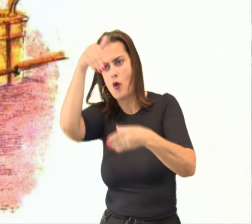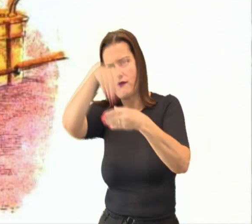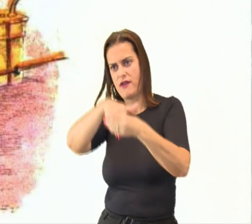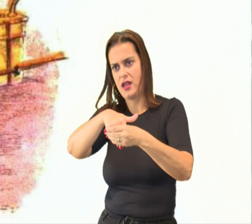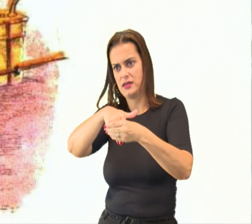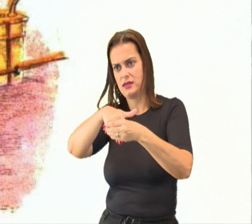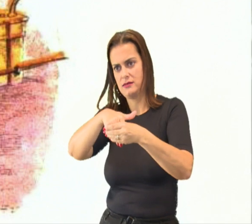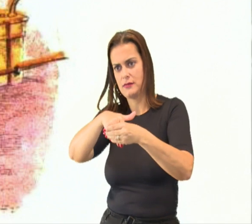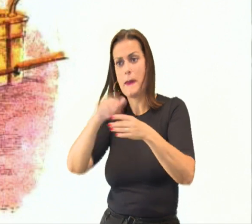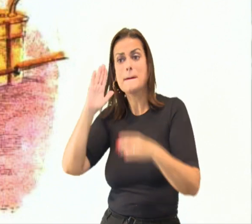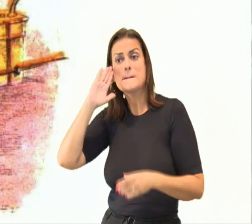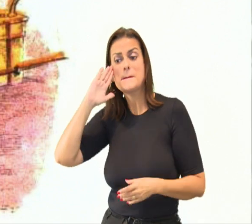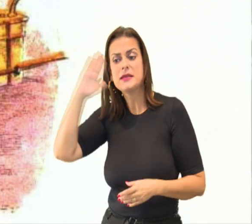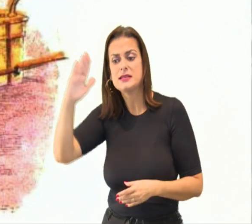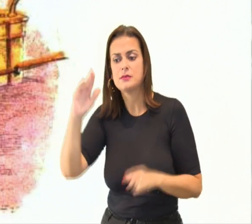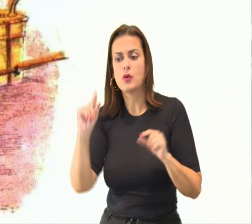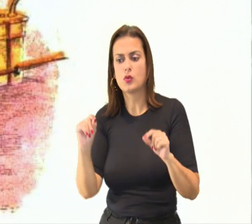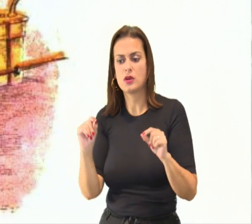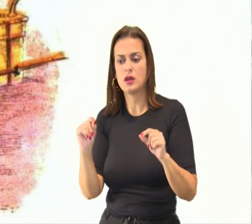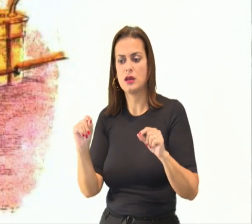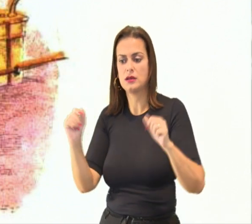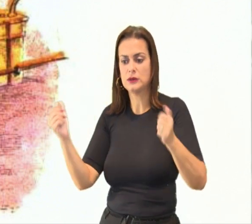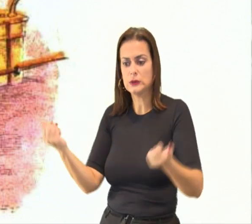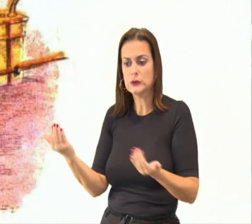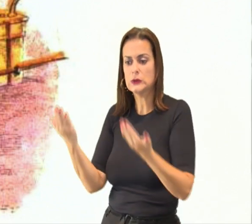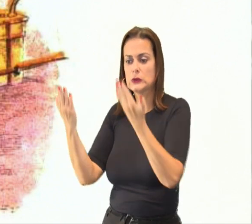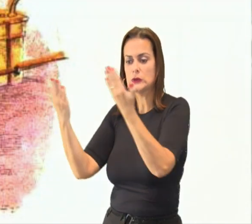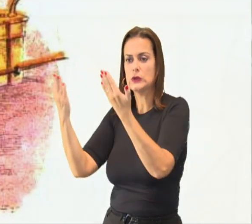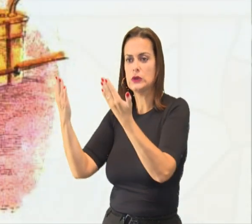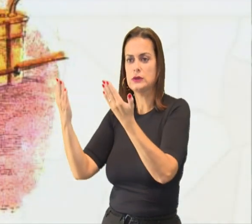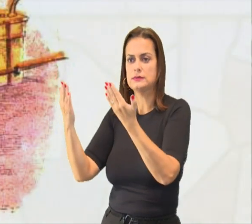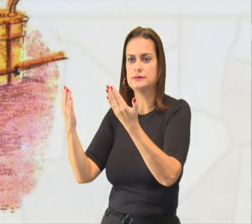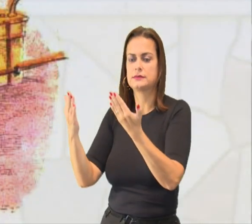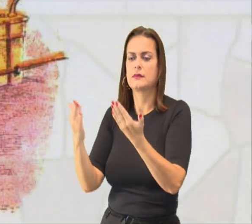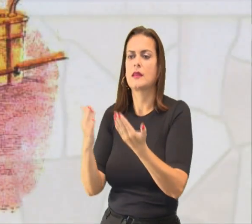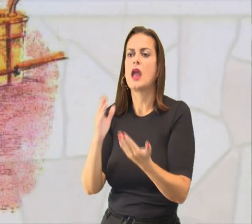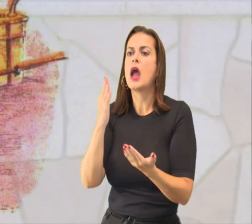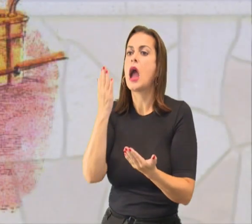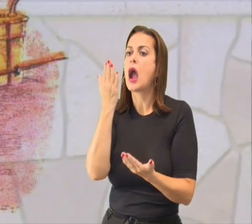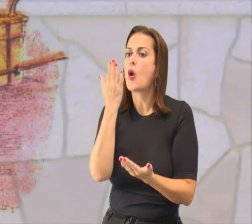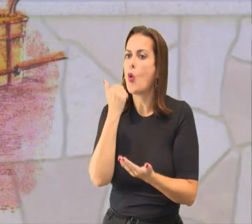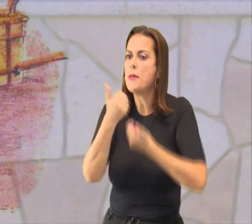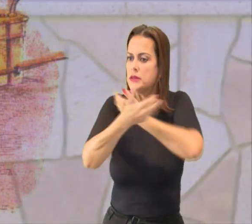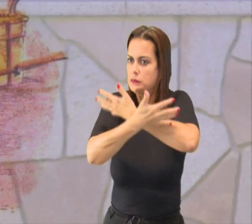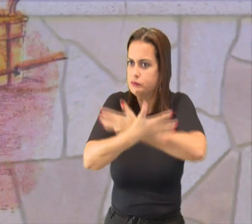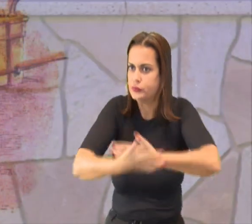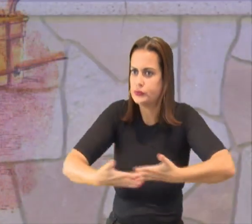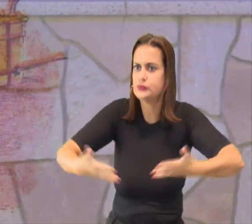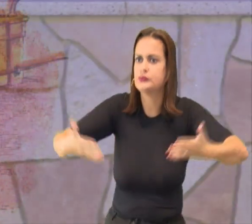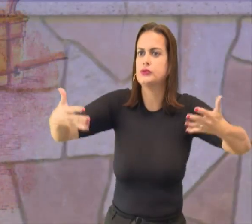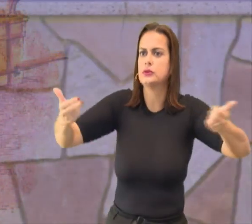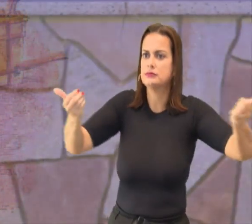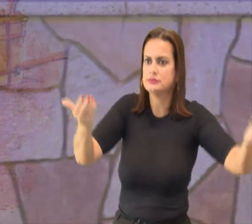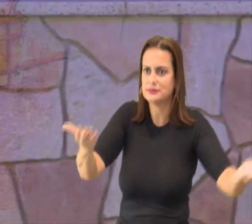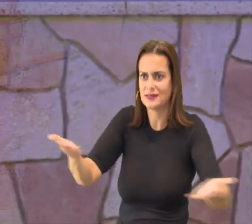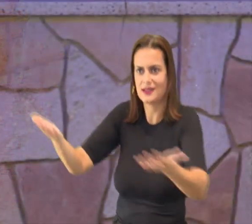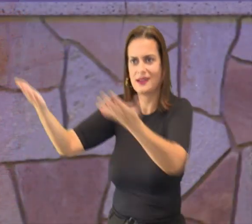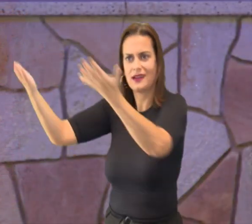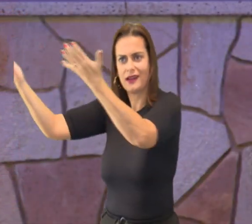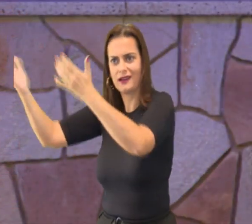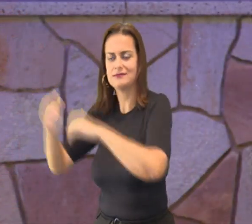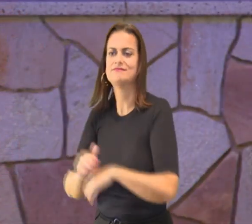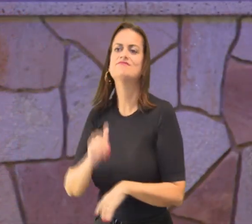As principais: holocausto, manjares, que eram comida, algumas versões antigas trazem manjares,